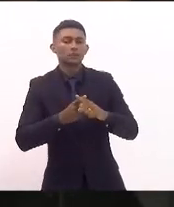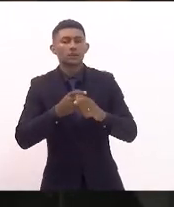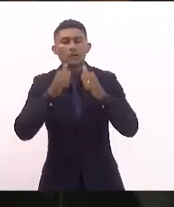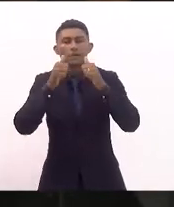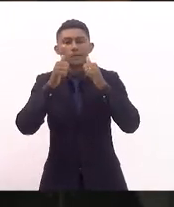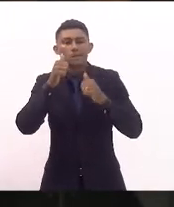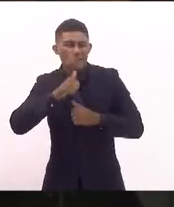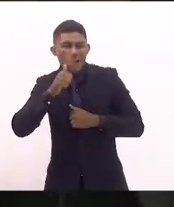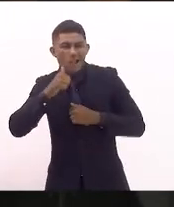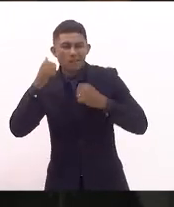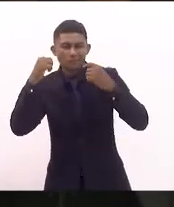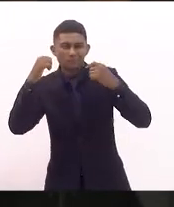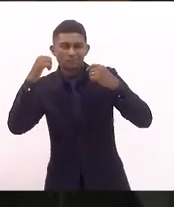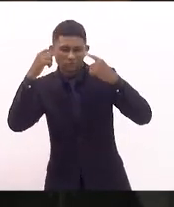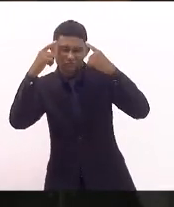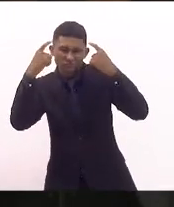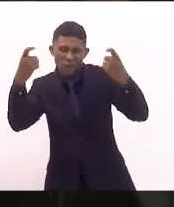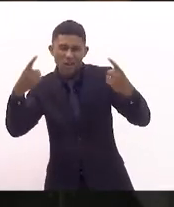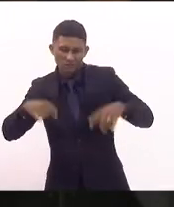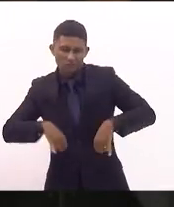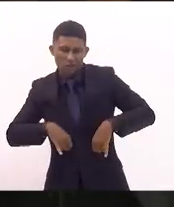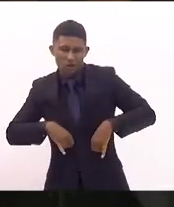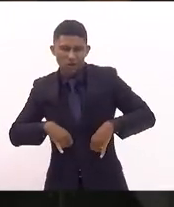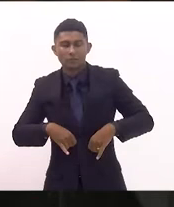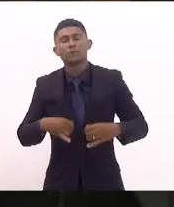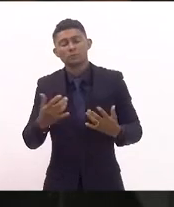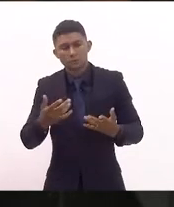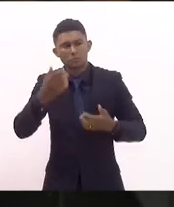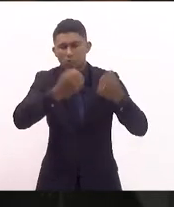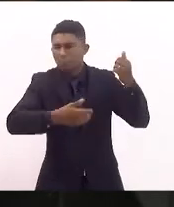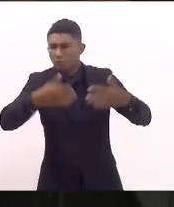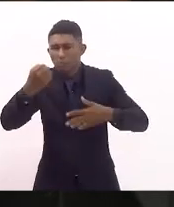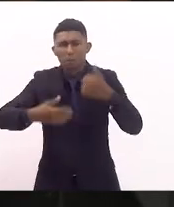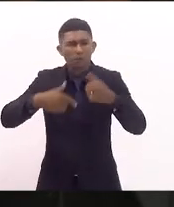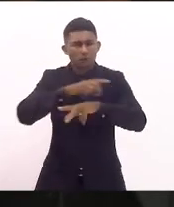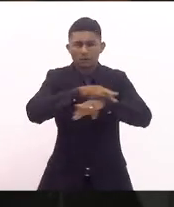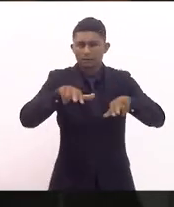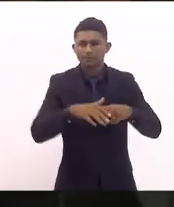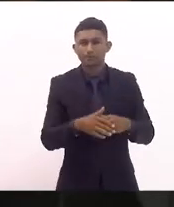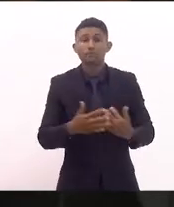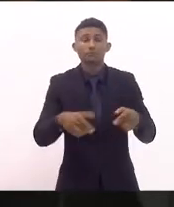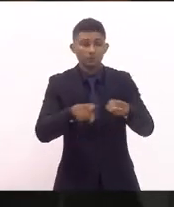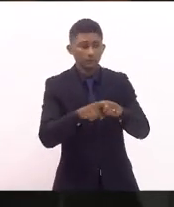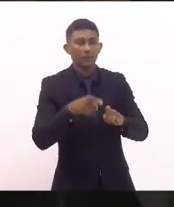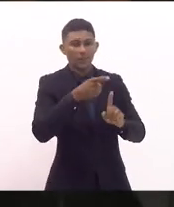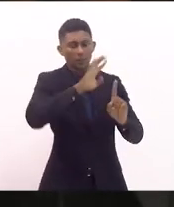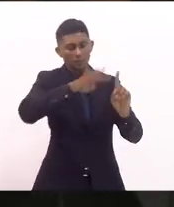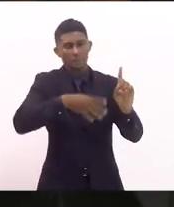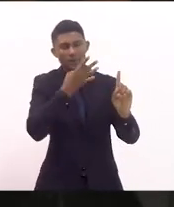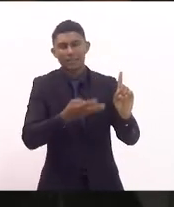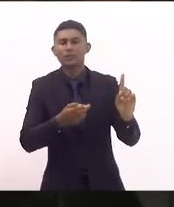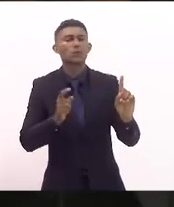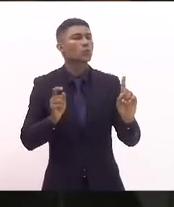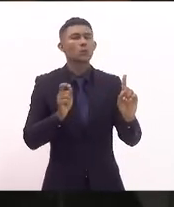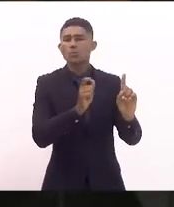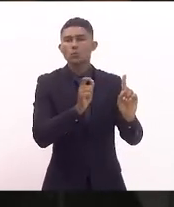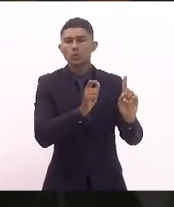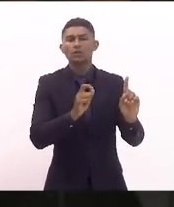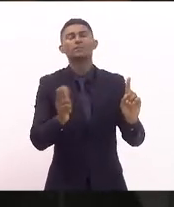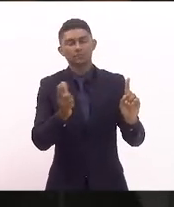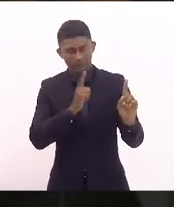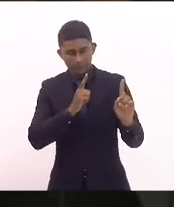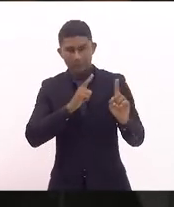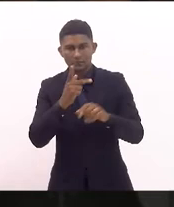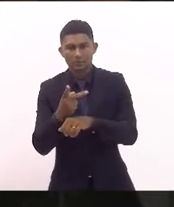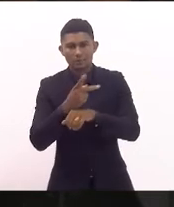falou sobre o tráfico de pessoas. Foi homenageada com o título de mérito legislativo Juíza Patrícia Acioli